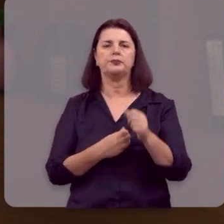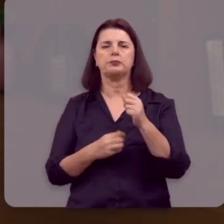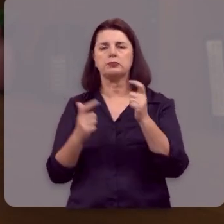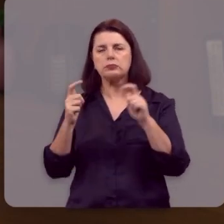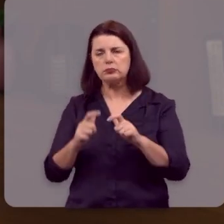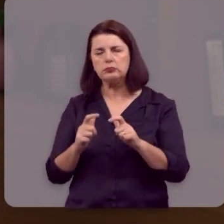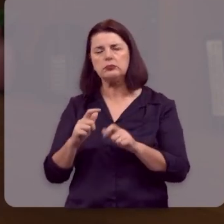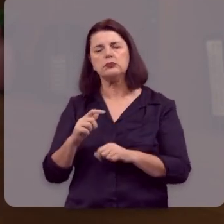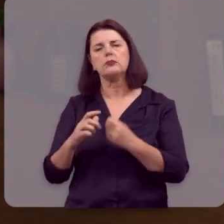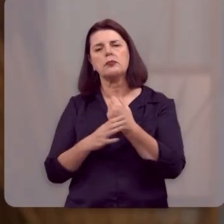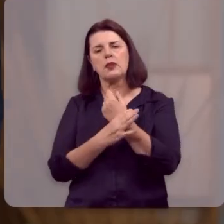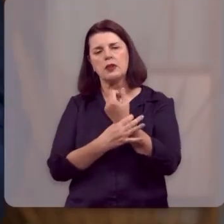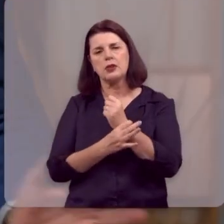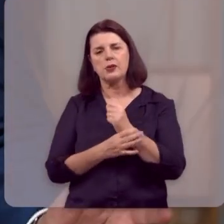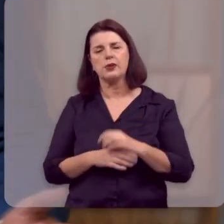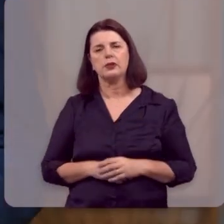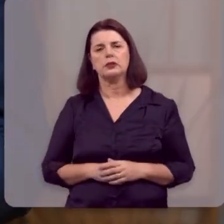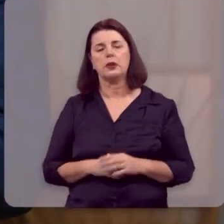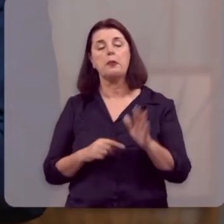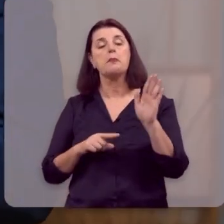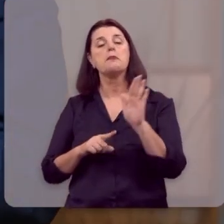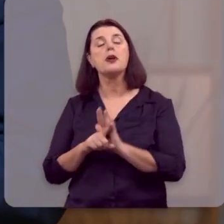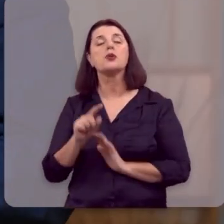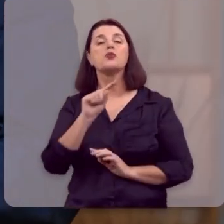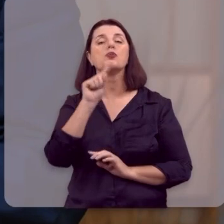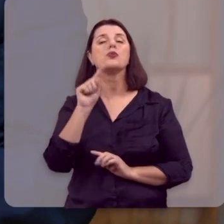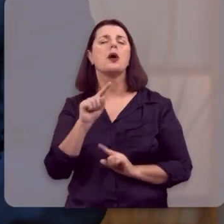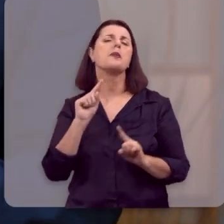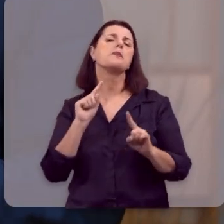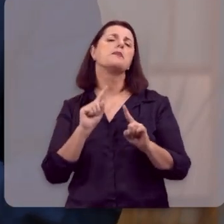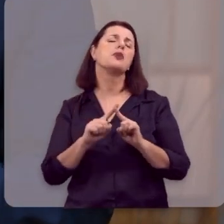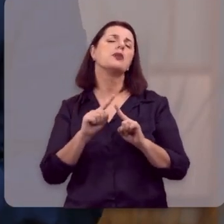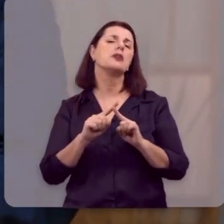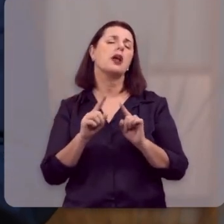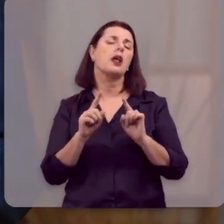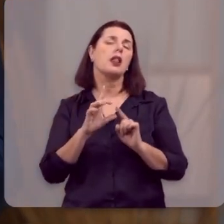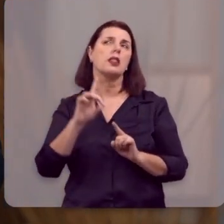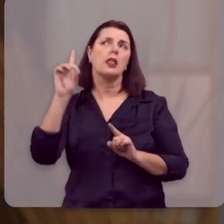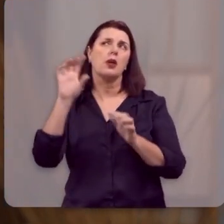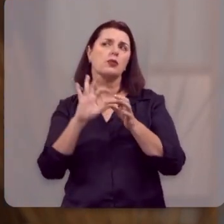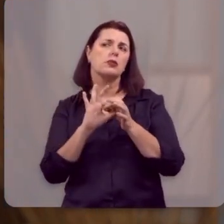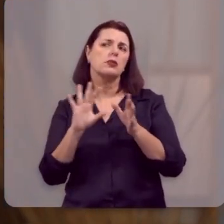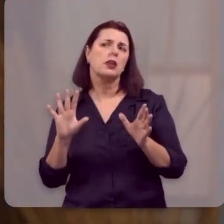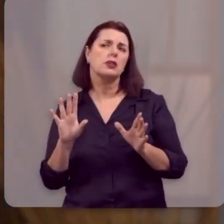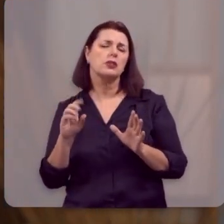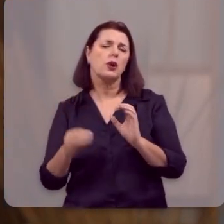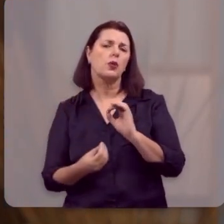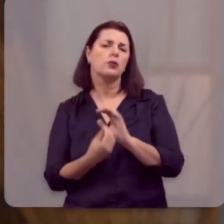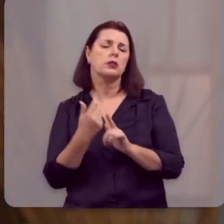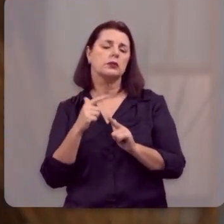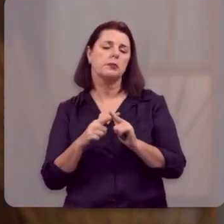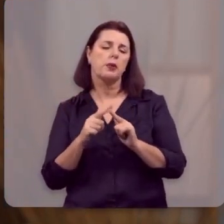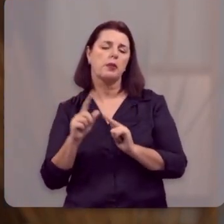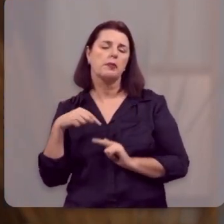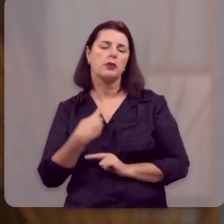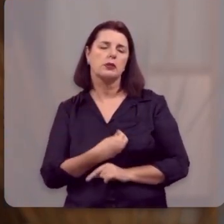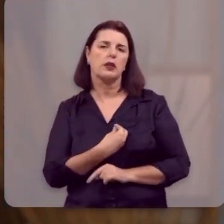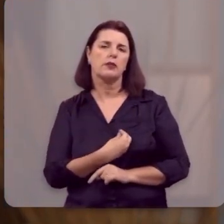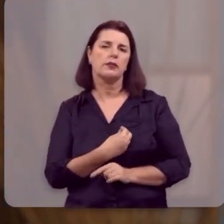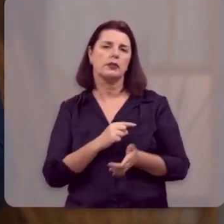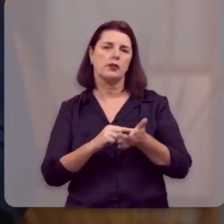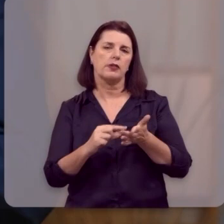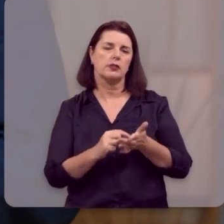seguro. Agora a pergunta é: por que Deus permite tempestades em nossa vida? O